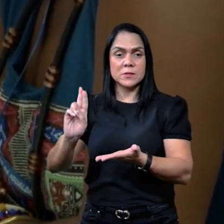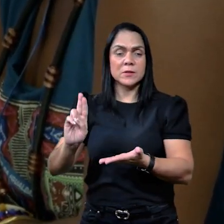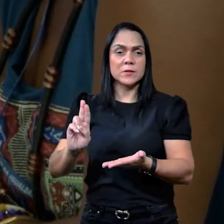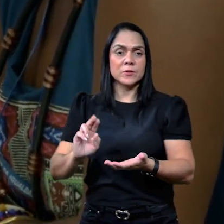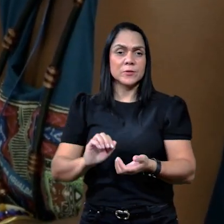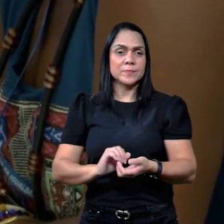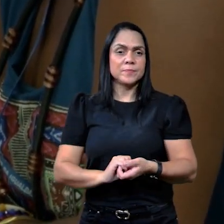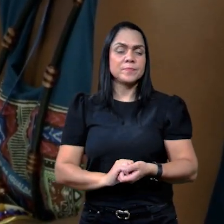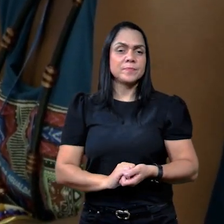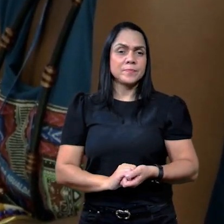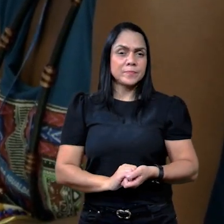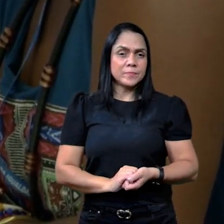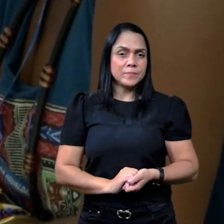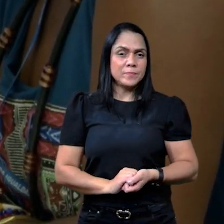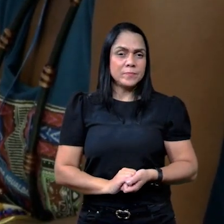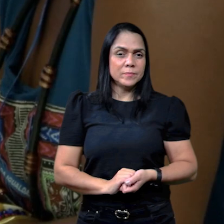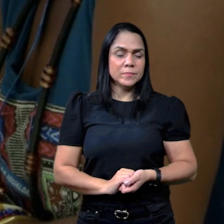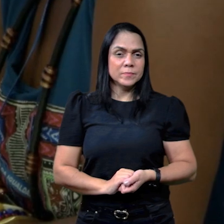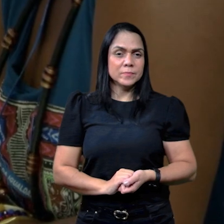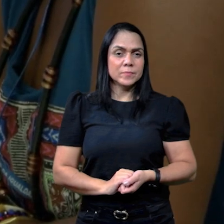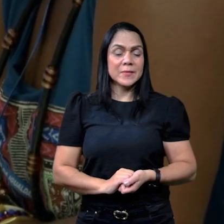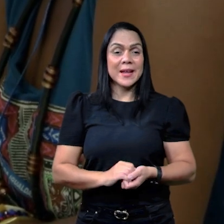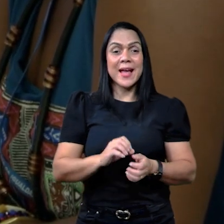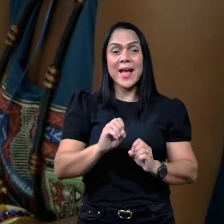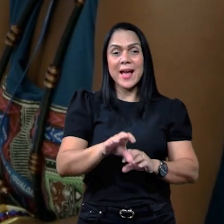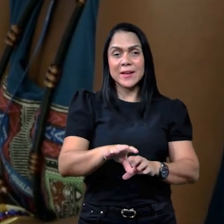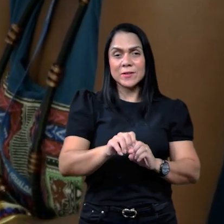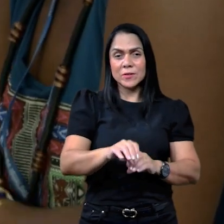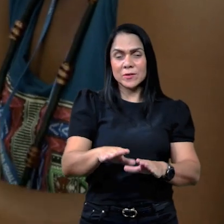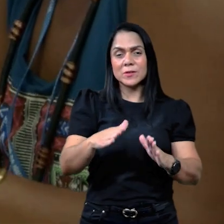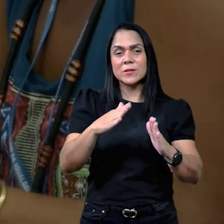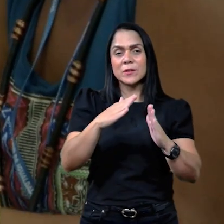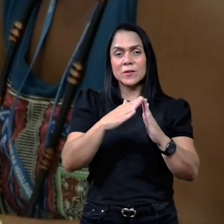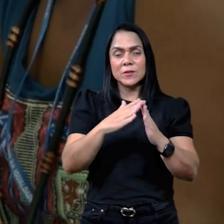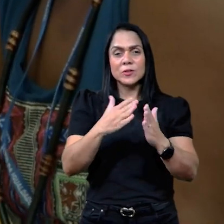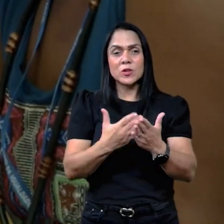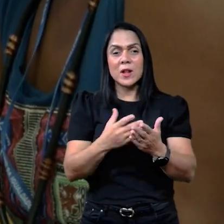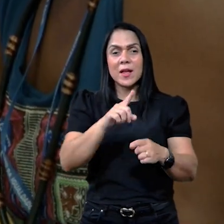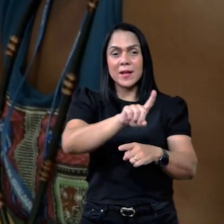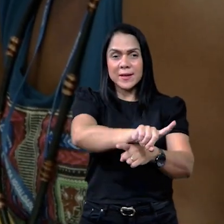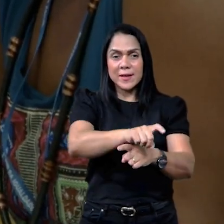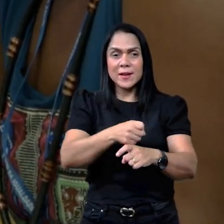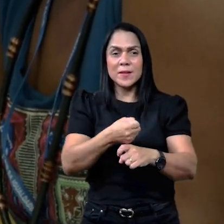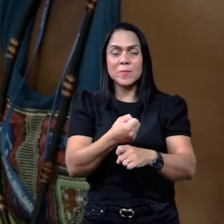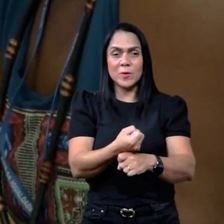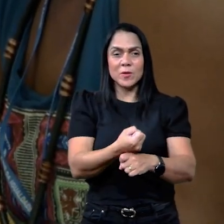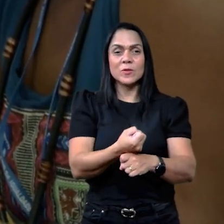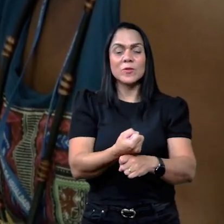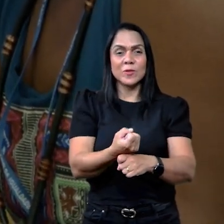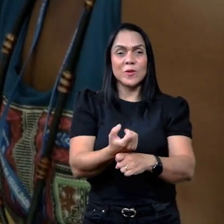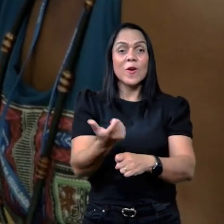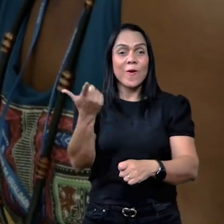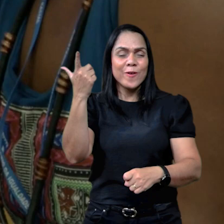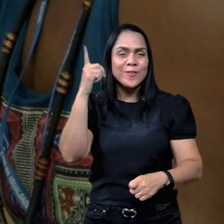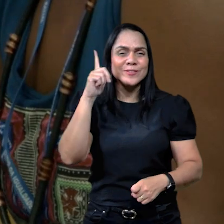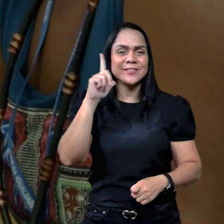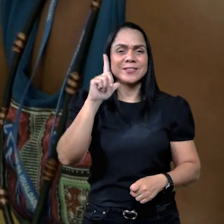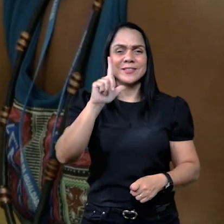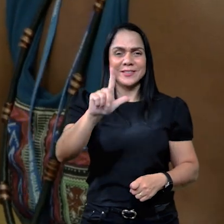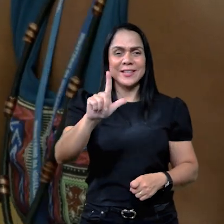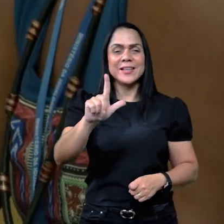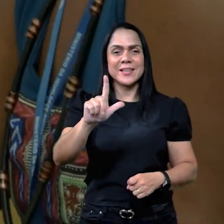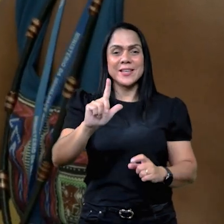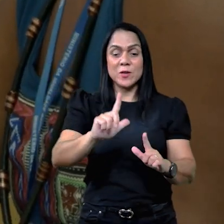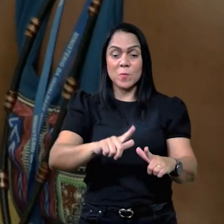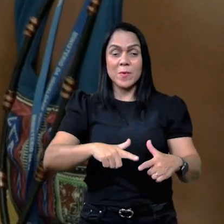seu local. Então, acho que é isso. Assim, a educação escolar quilombola, ela de fato é uma conquista. É